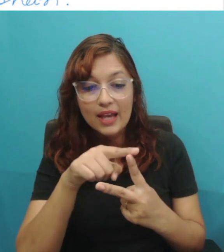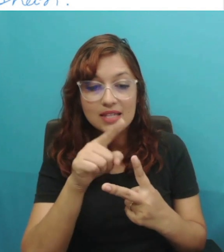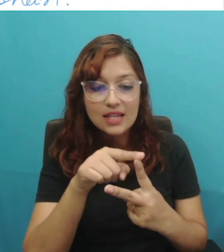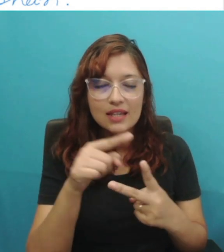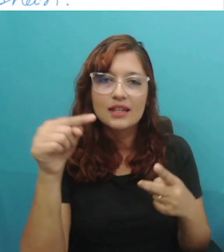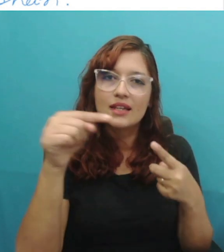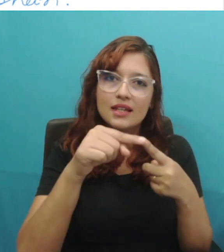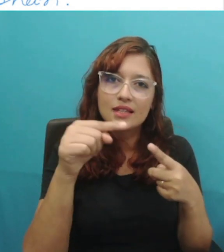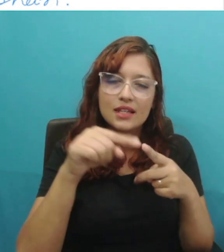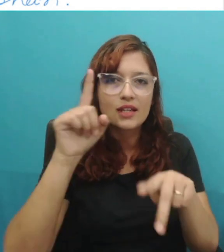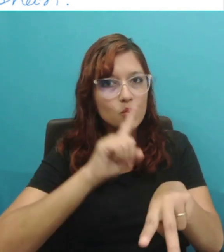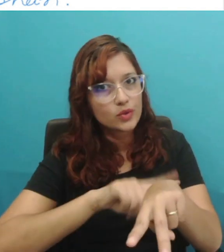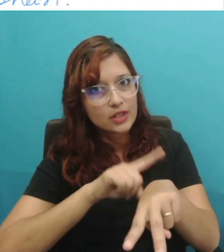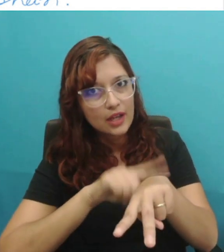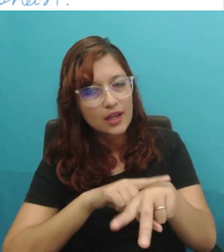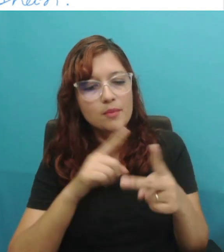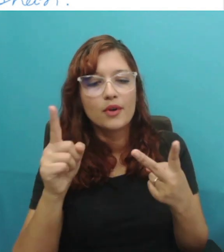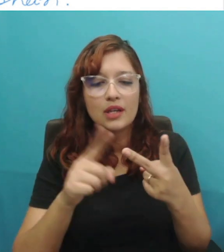Vou estudar.